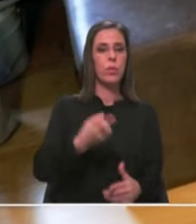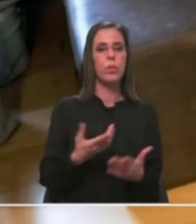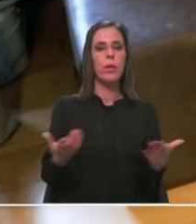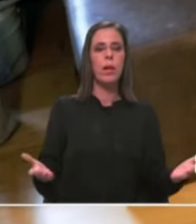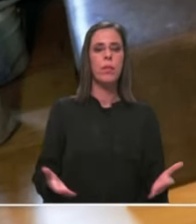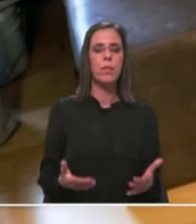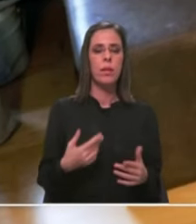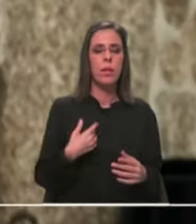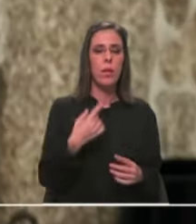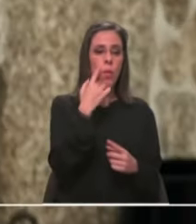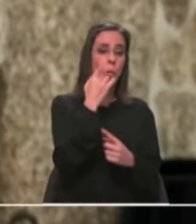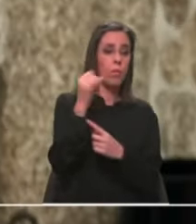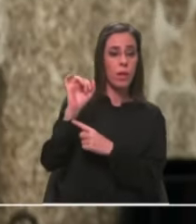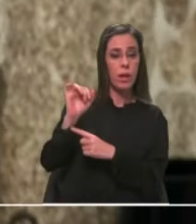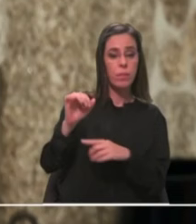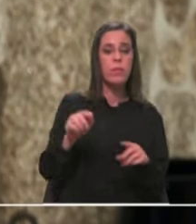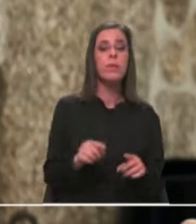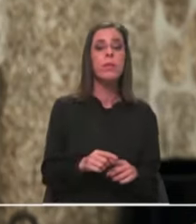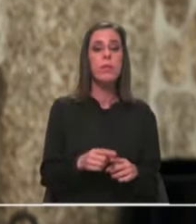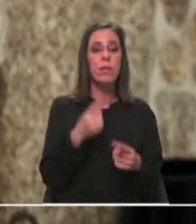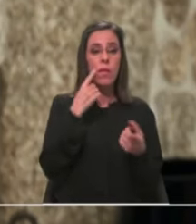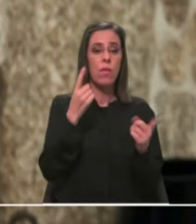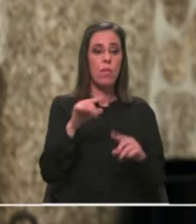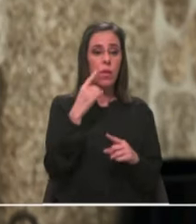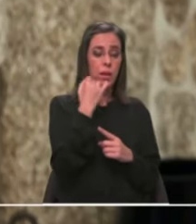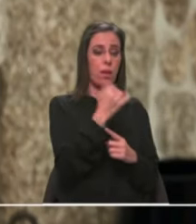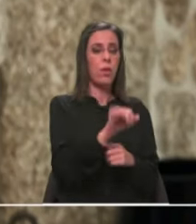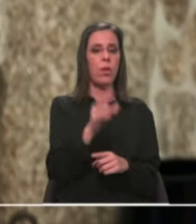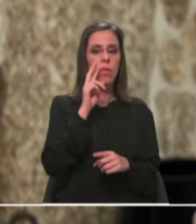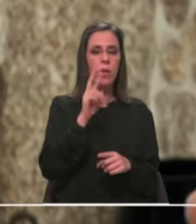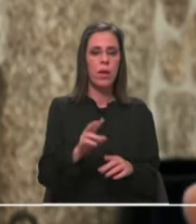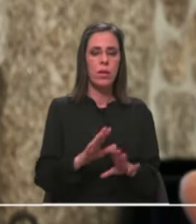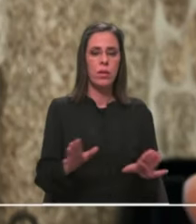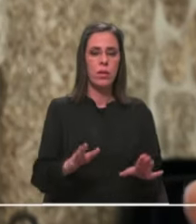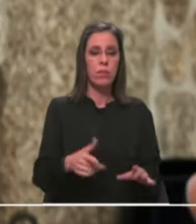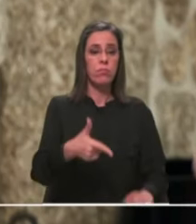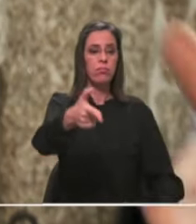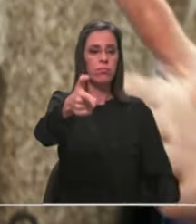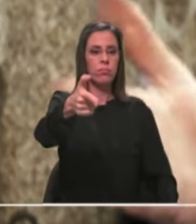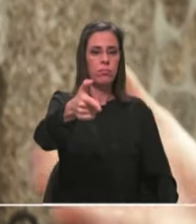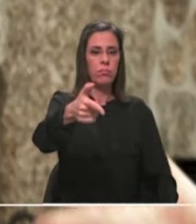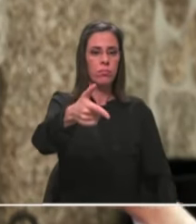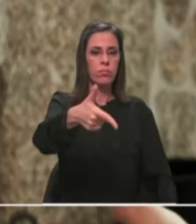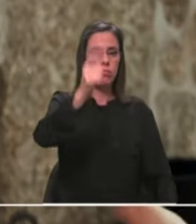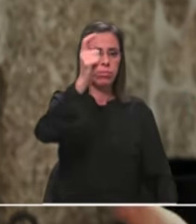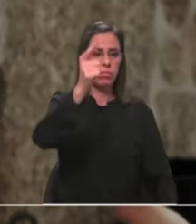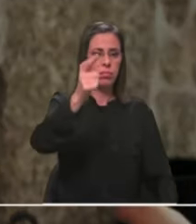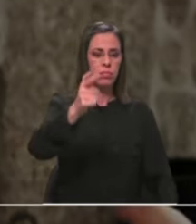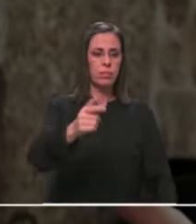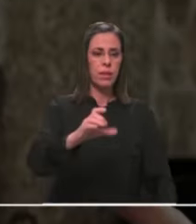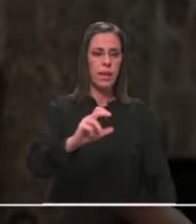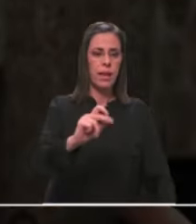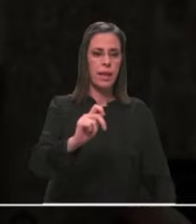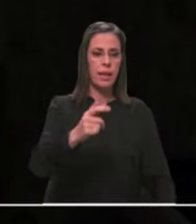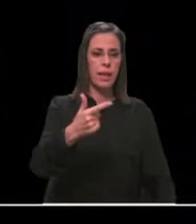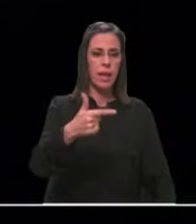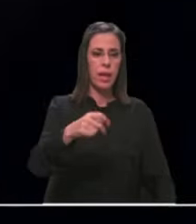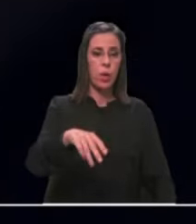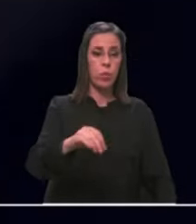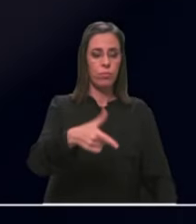mesmo. Eu virei-me. Depois tornei-me a virar quando o vir, já ele está com a arma apontada ao Caetano e disparou.